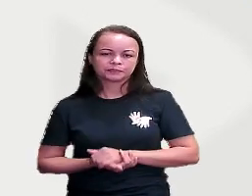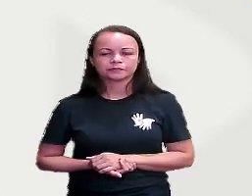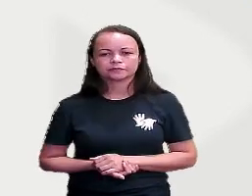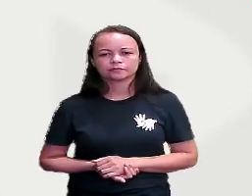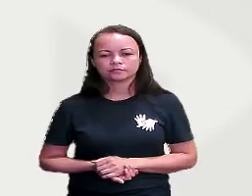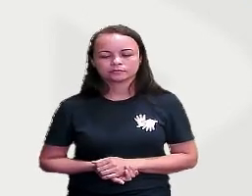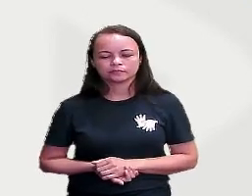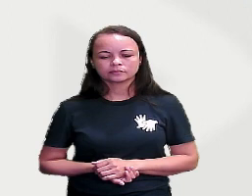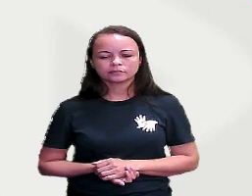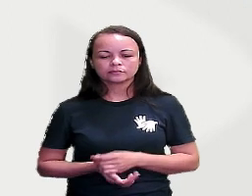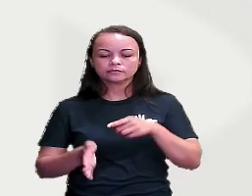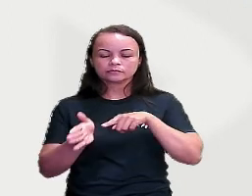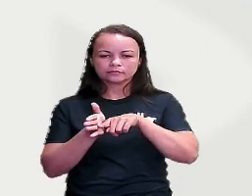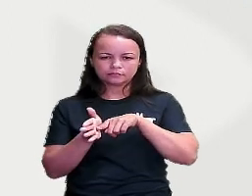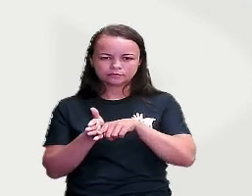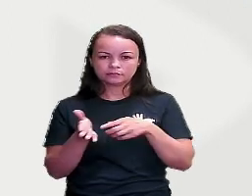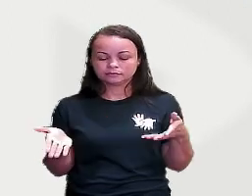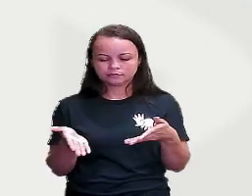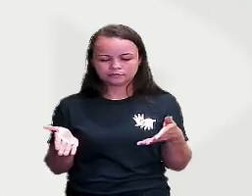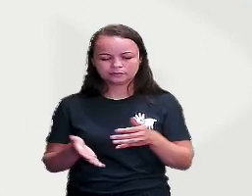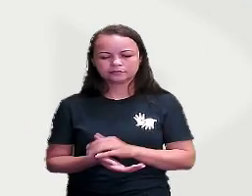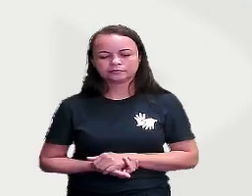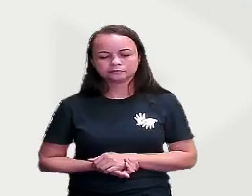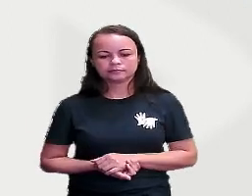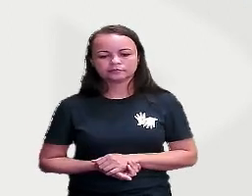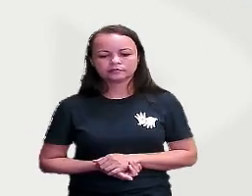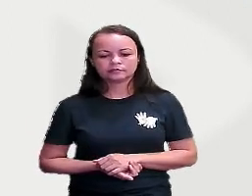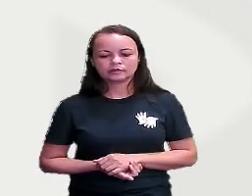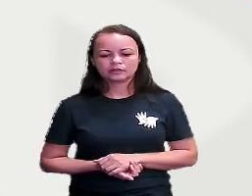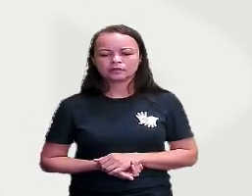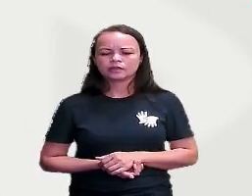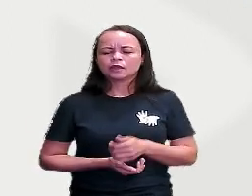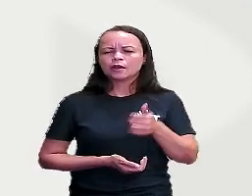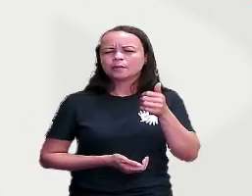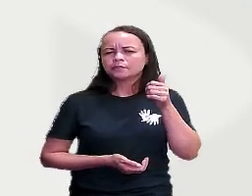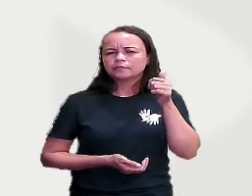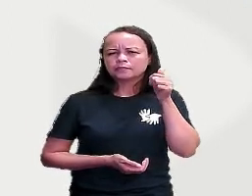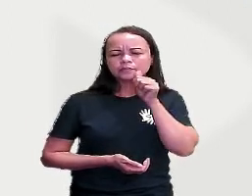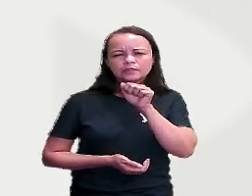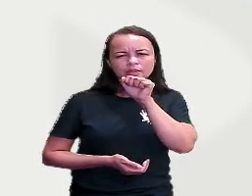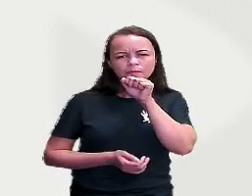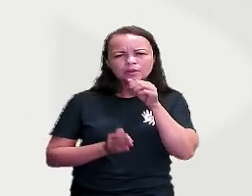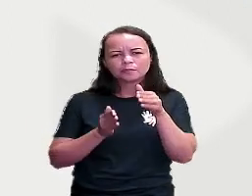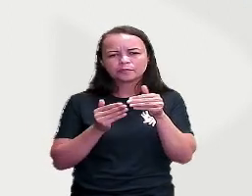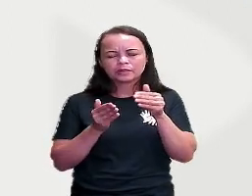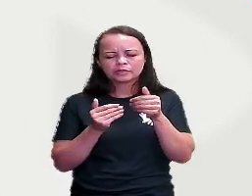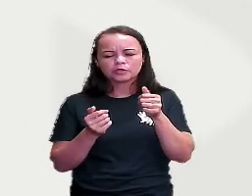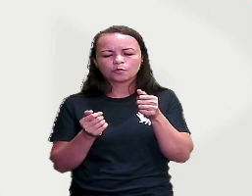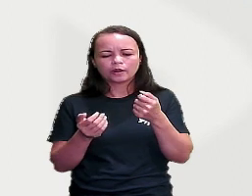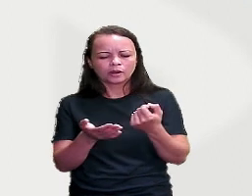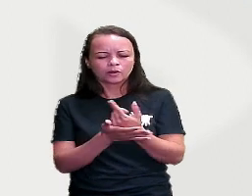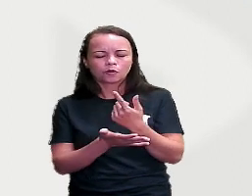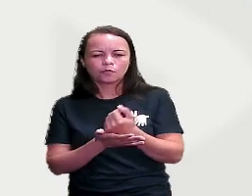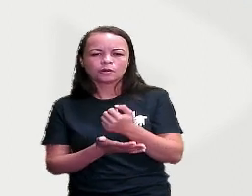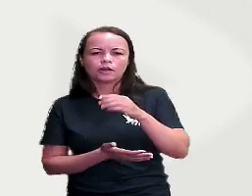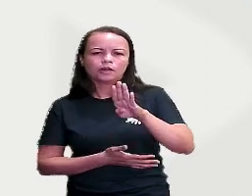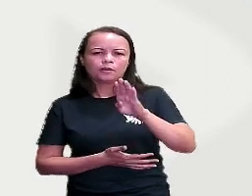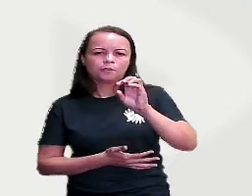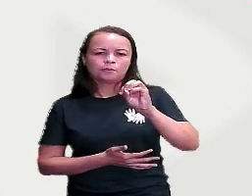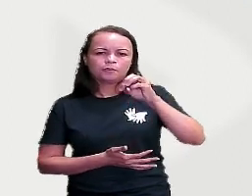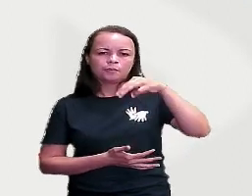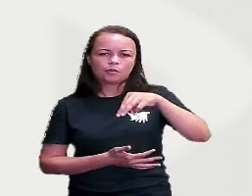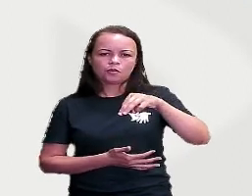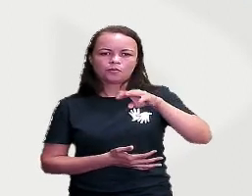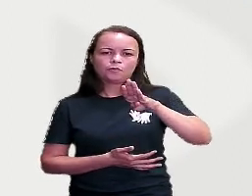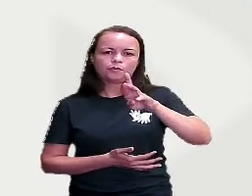Vamos agora analisar aqui. Minha mãe me pediu para comprar Bombril. Ó, eu troquei aí o